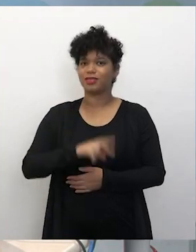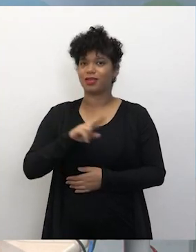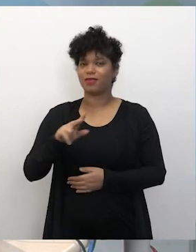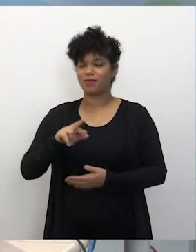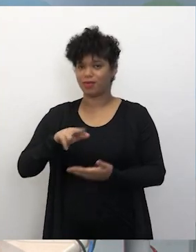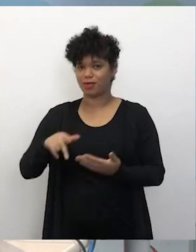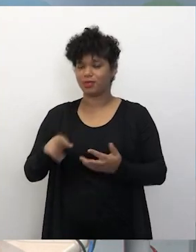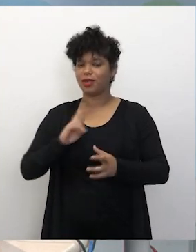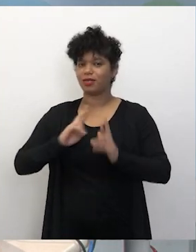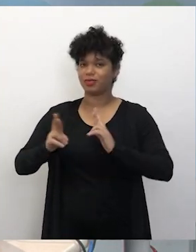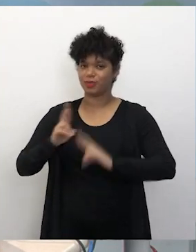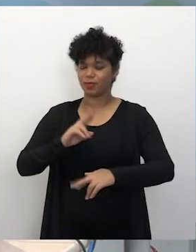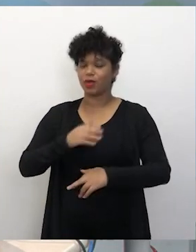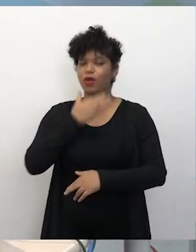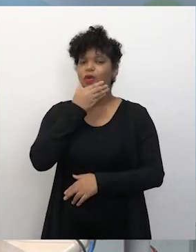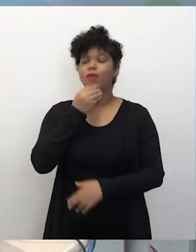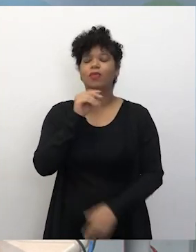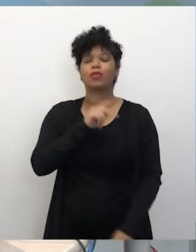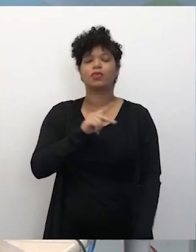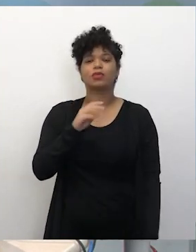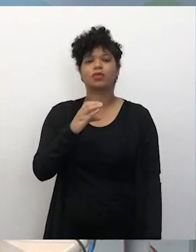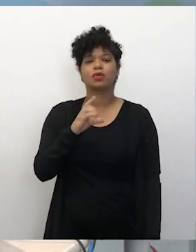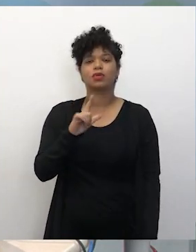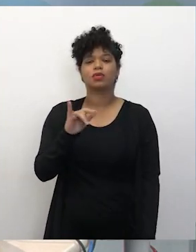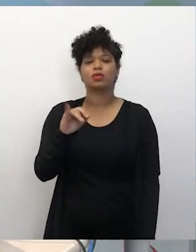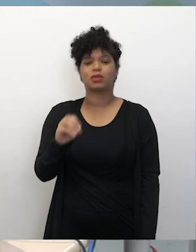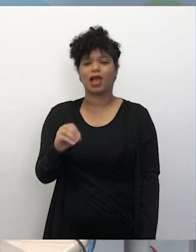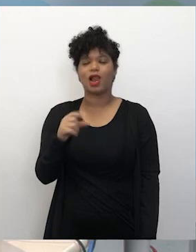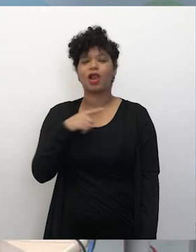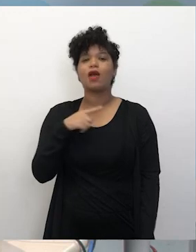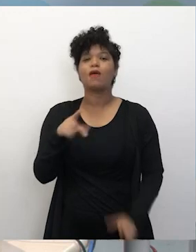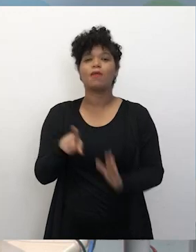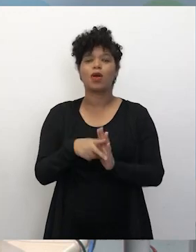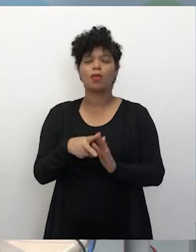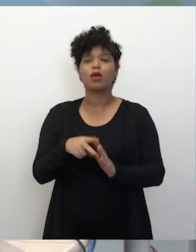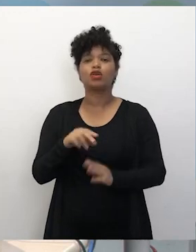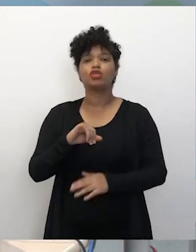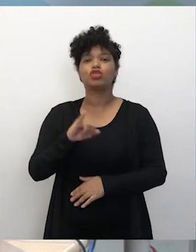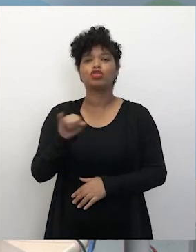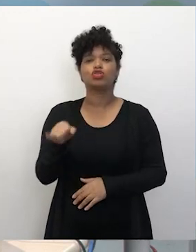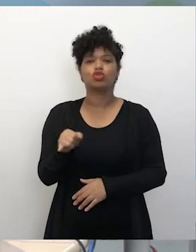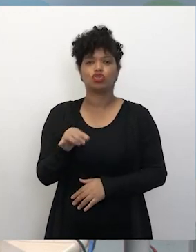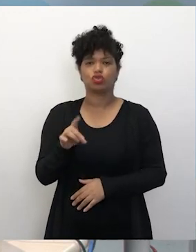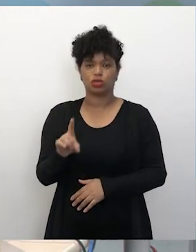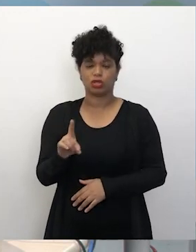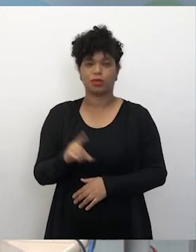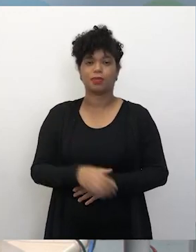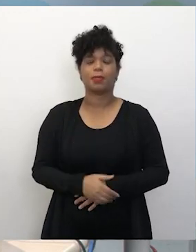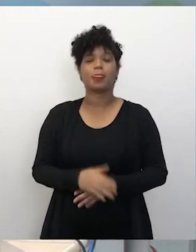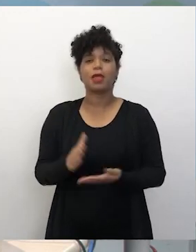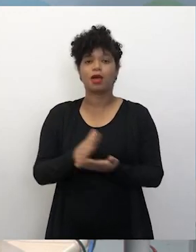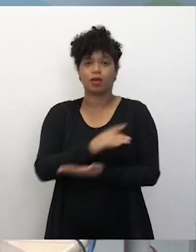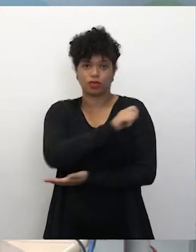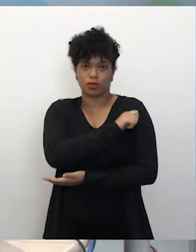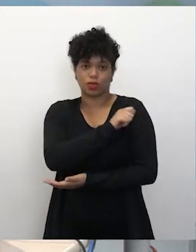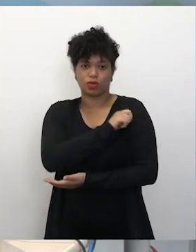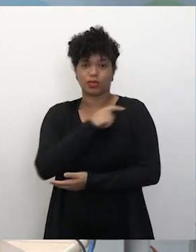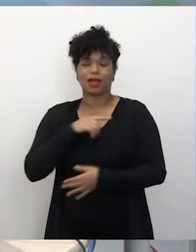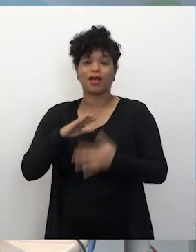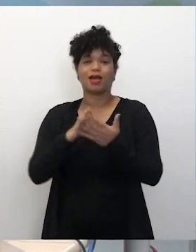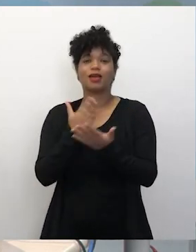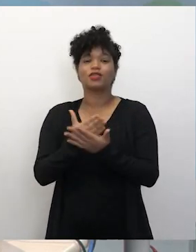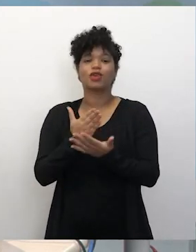respostas. O professor Célio, da Escola Adib, em Jundiaí. Valeu. Aqui nós temos alguns alunos, alunos da